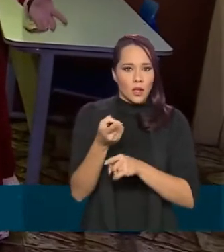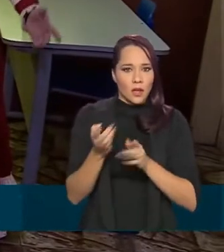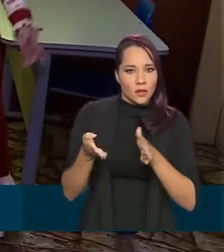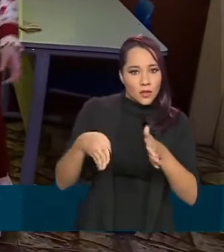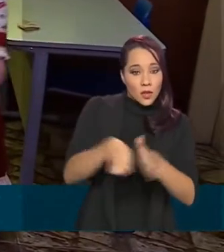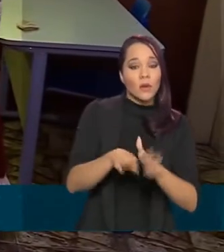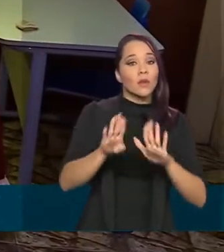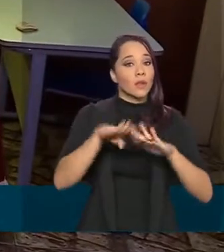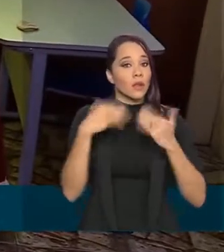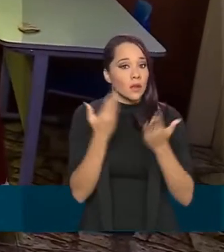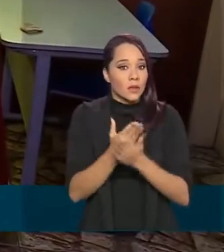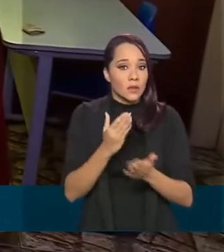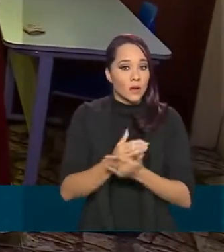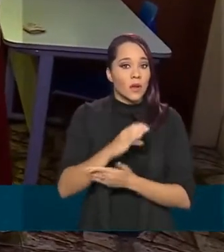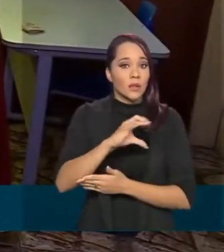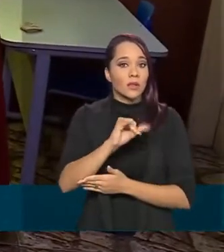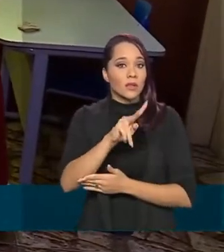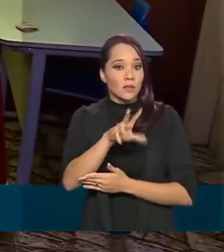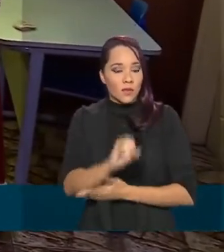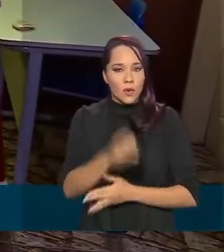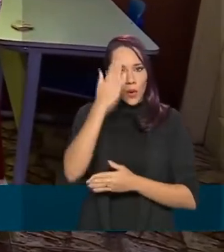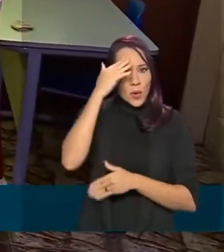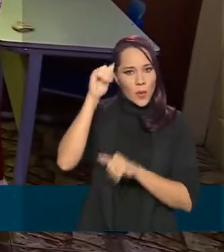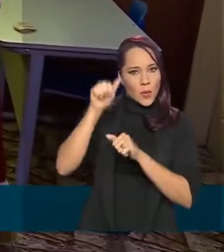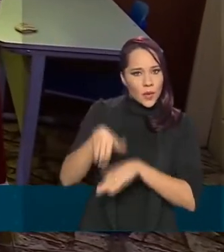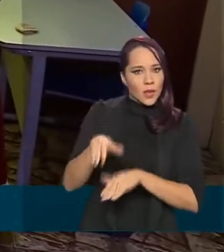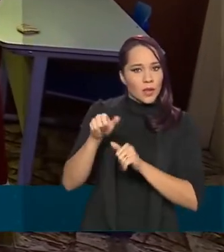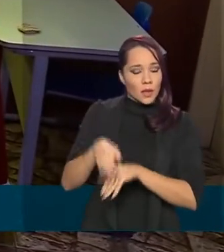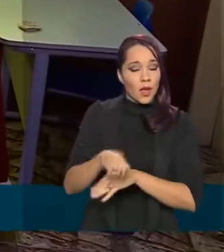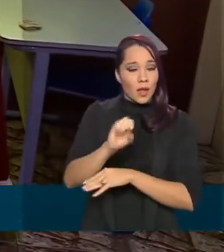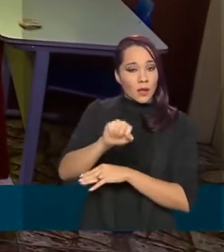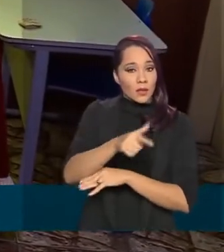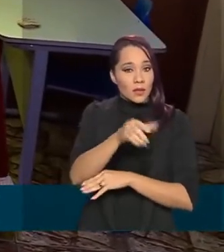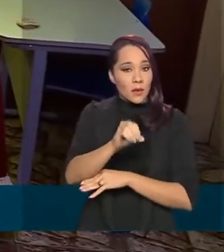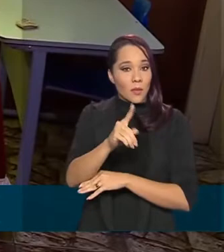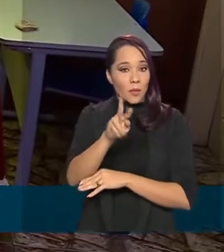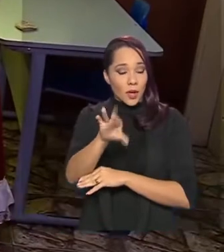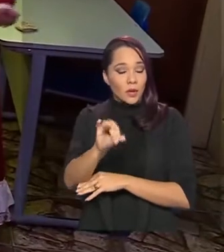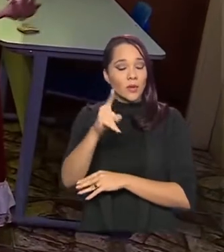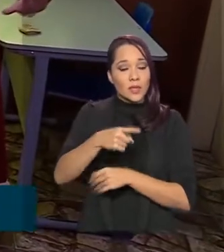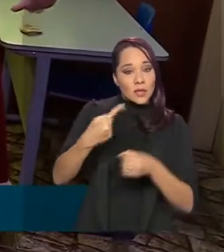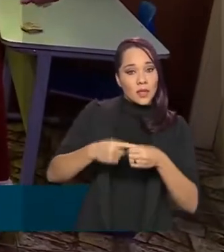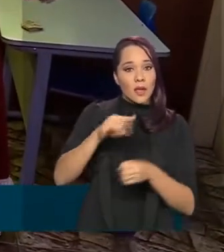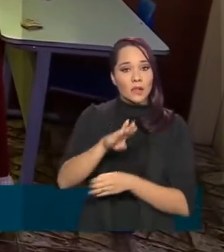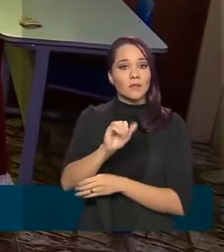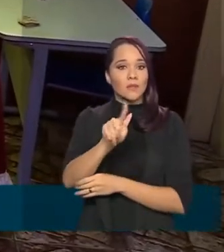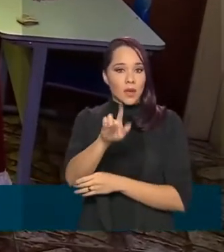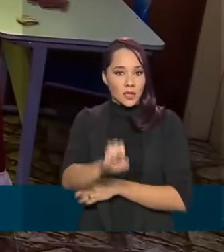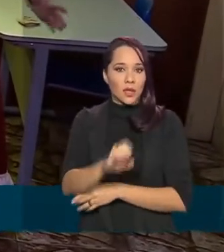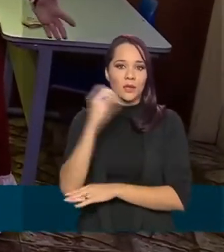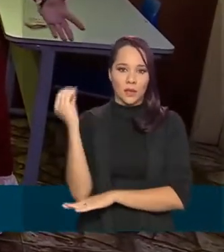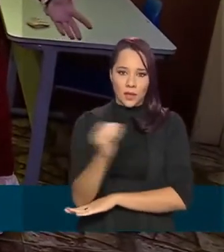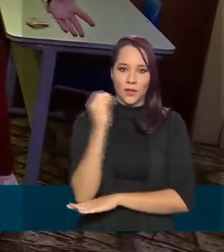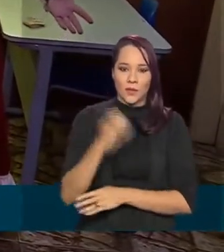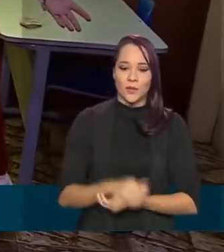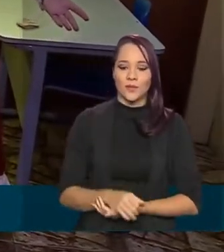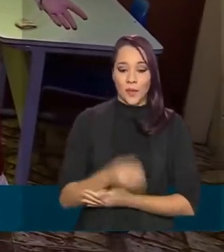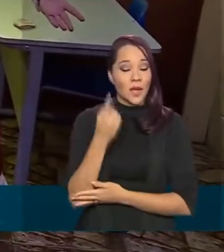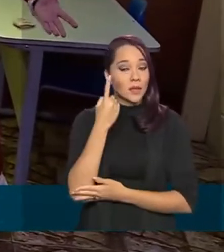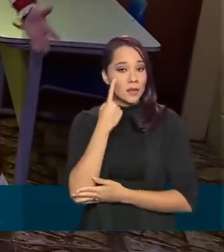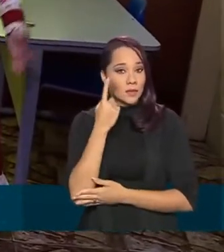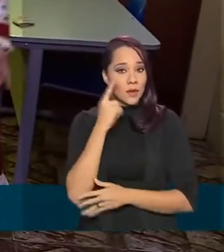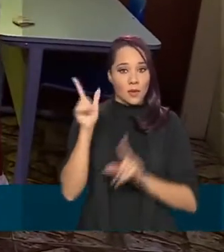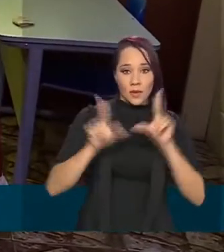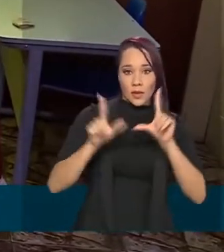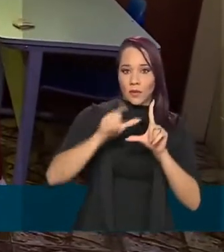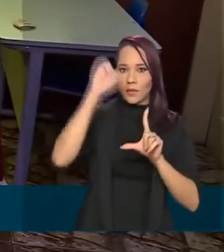Escola Municipal Cívico-Militar de São Pedro, em Bagé, no Rio Grande do Sul. Você acompanha aqui pela TV